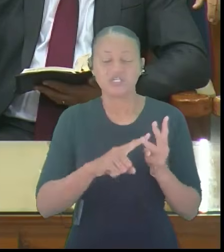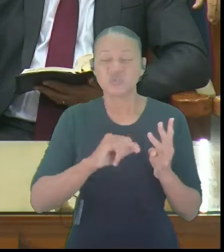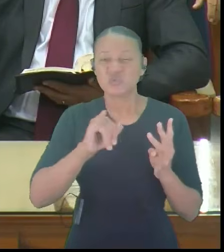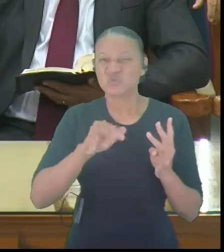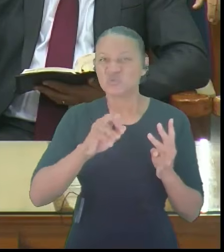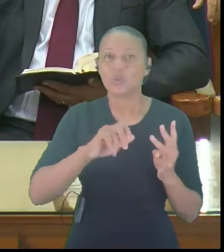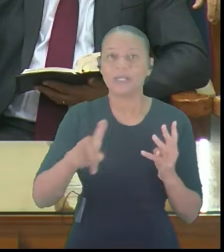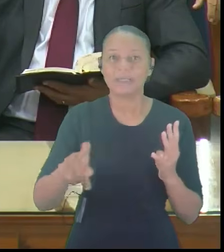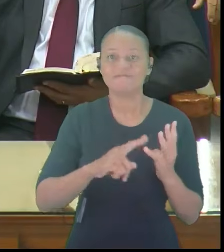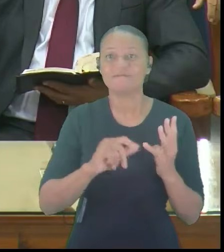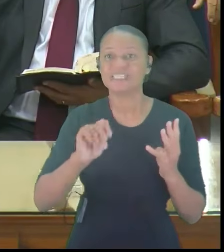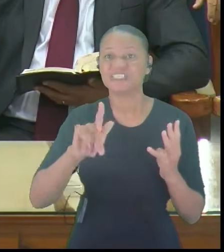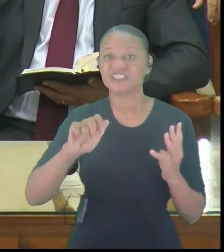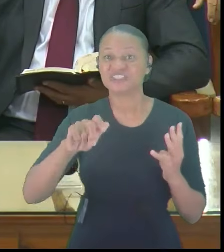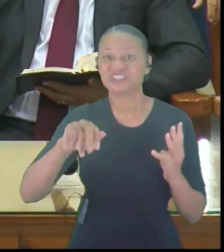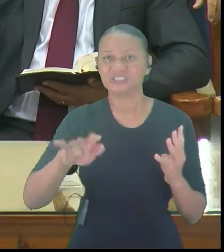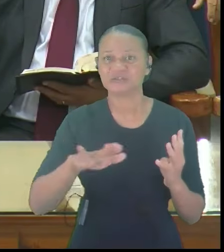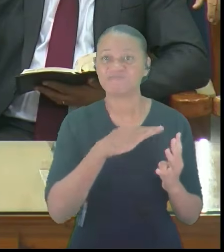aqui.